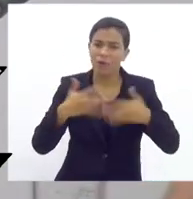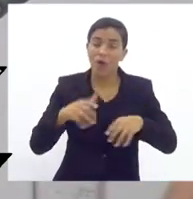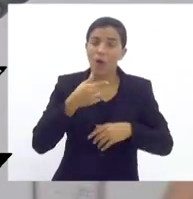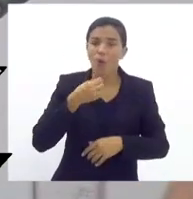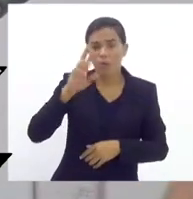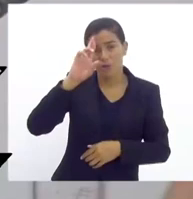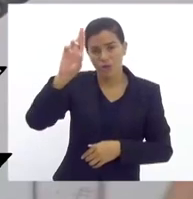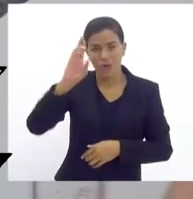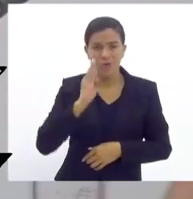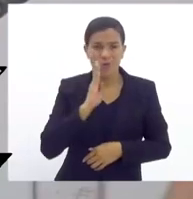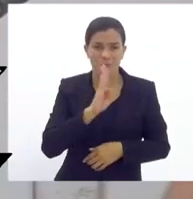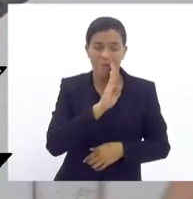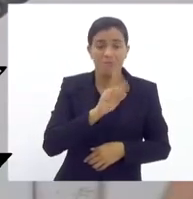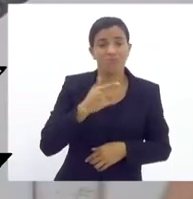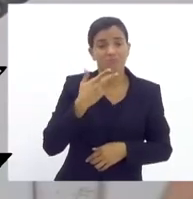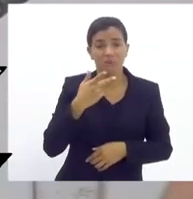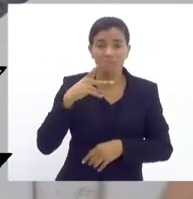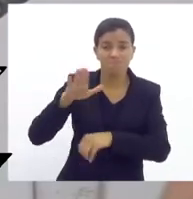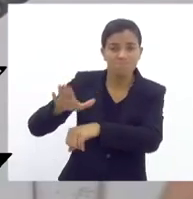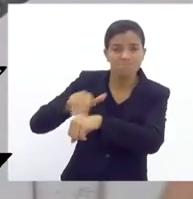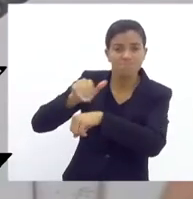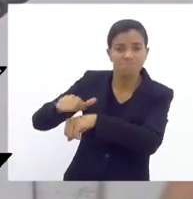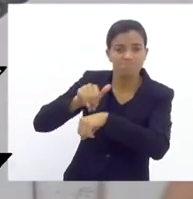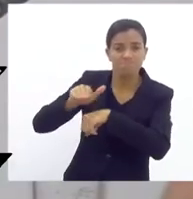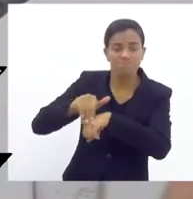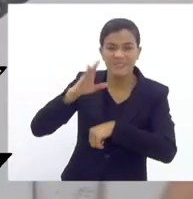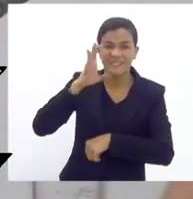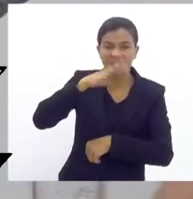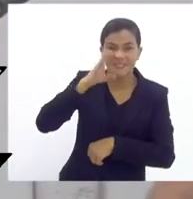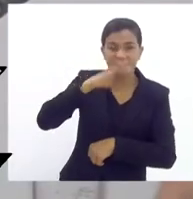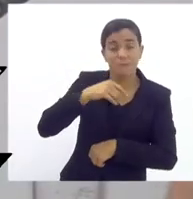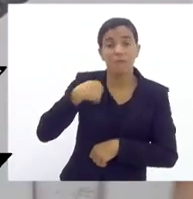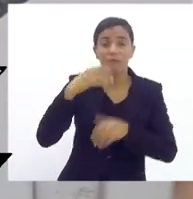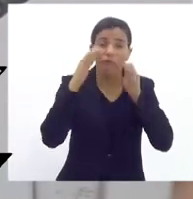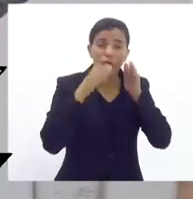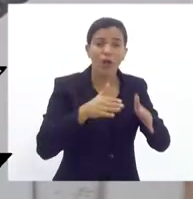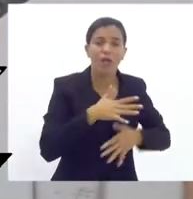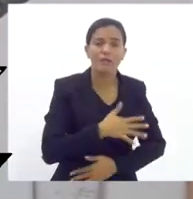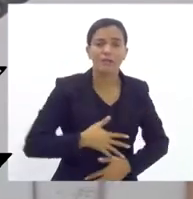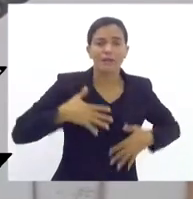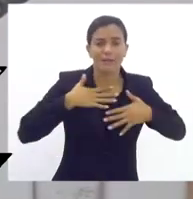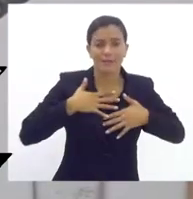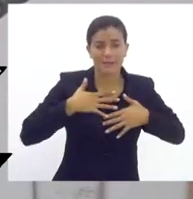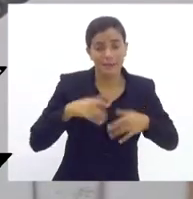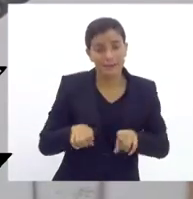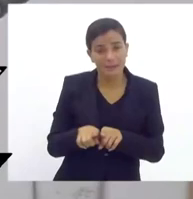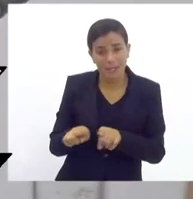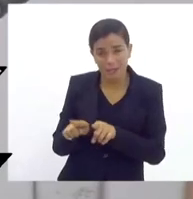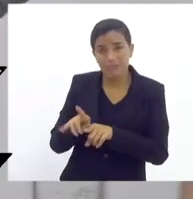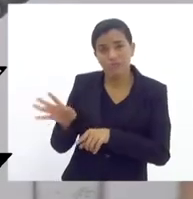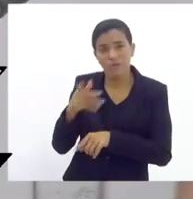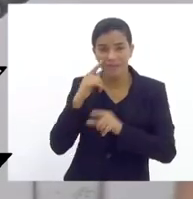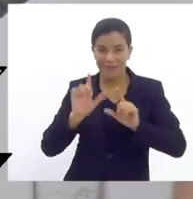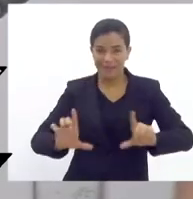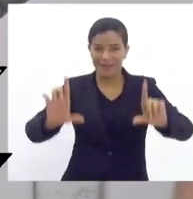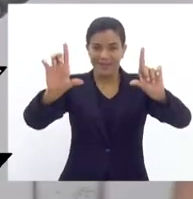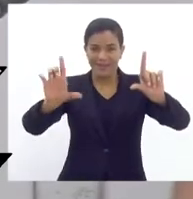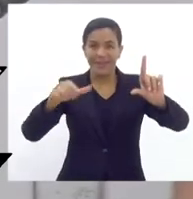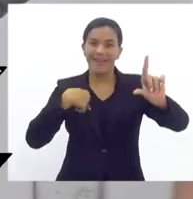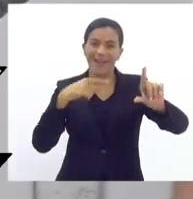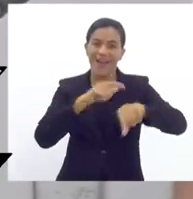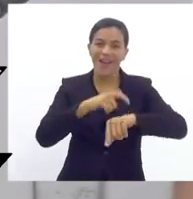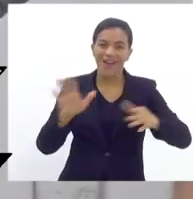Barra chama eles então para mim a gente tem que sempre focar na dignidade e para não ser a minha falado já veio a placa concluir já levantar